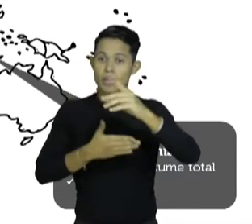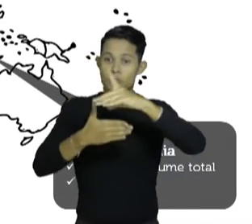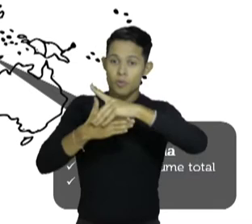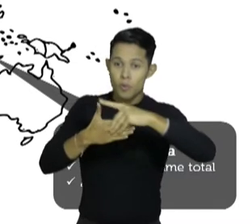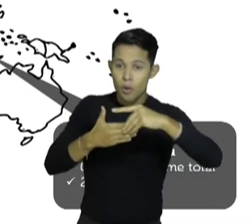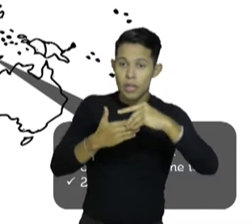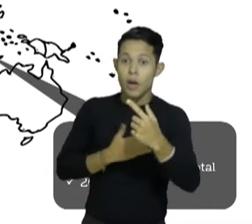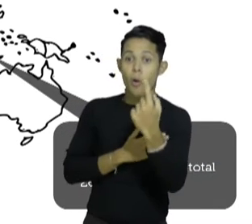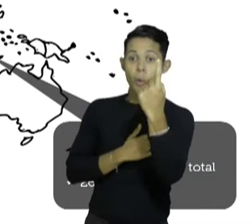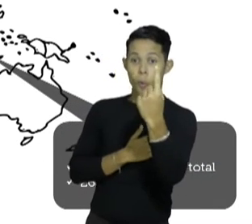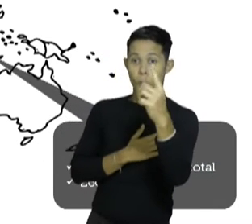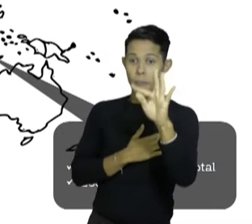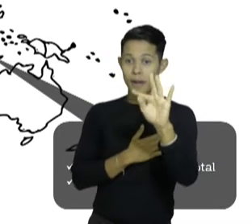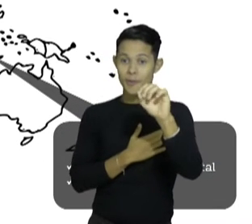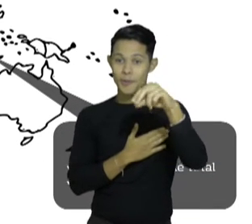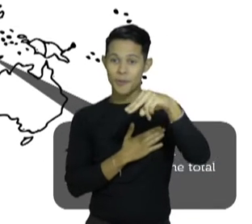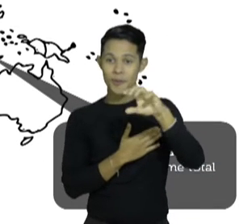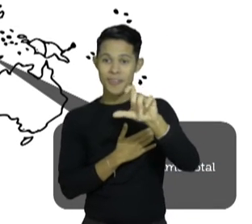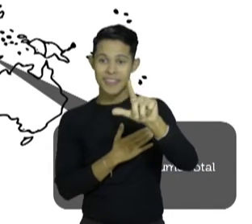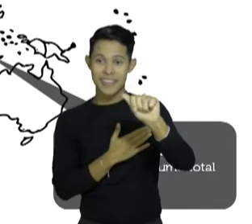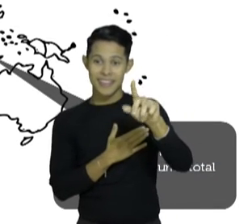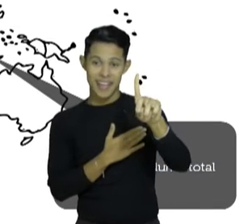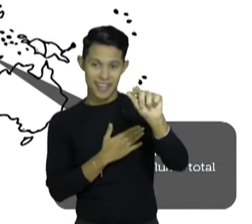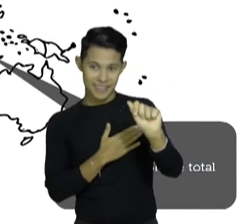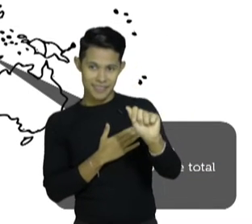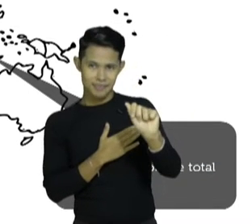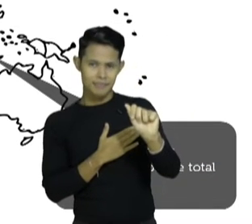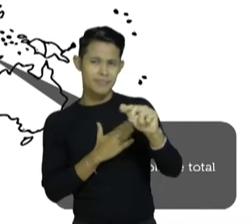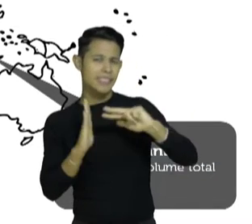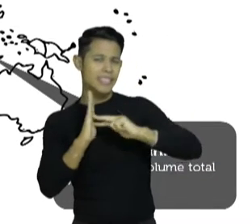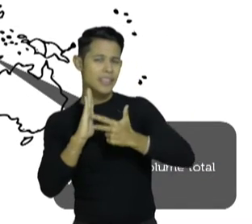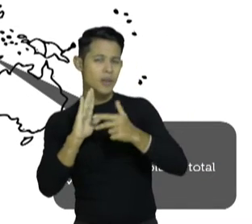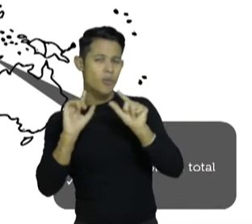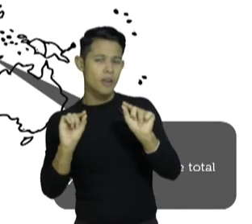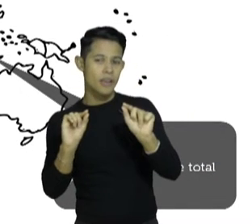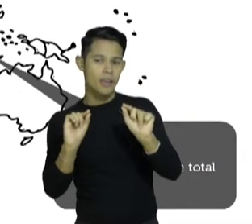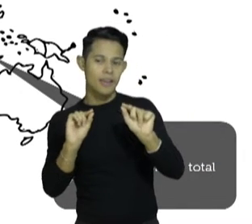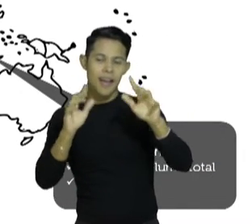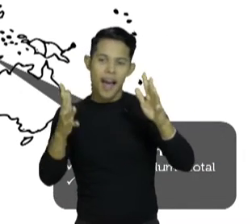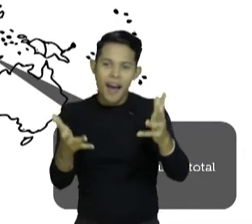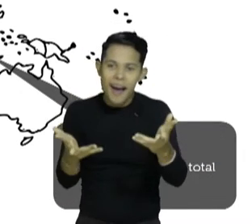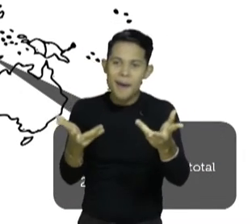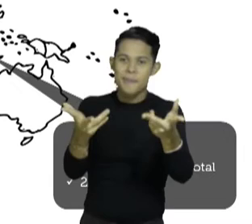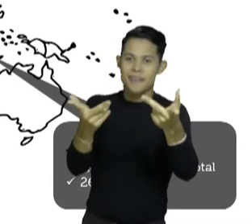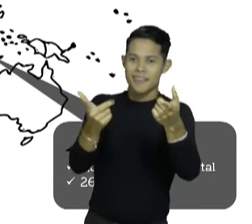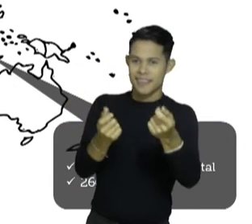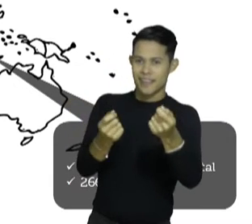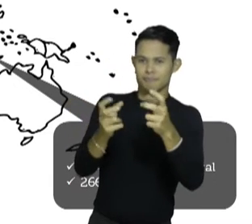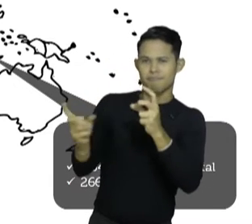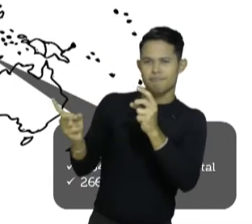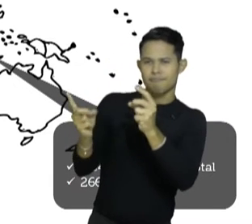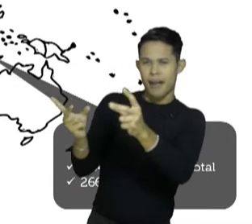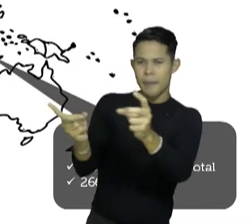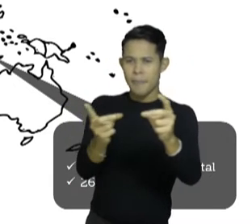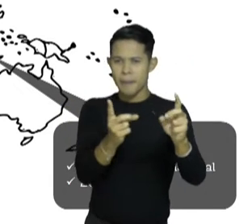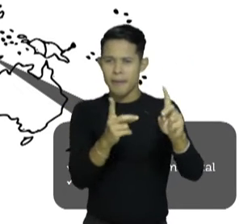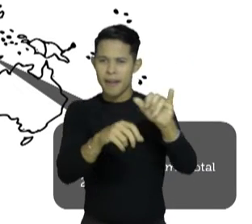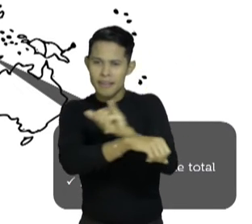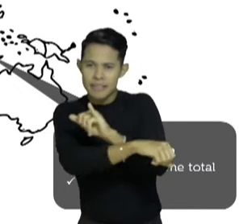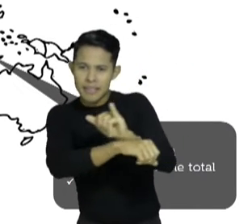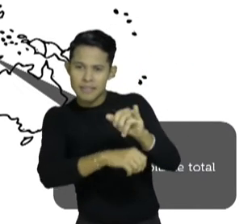quê habilidade comercial a é ilegal não tá legal